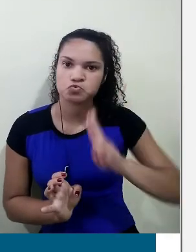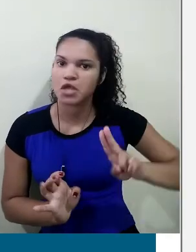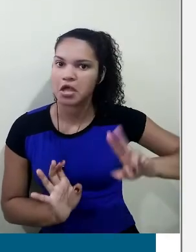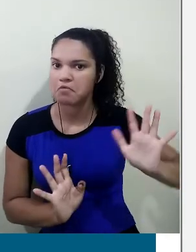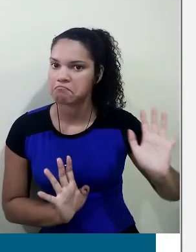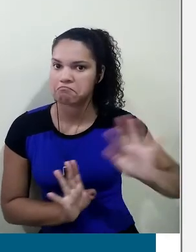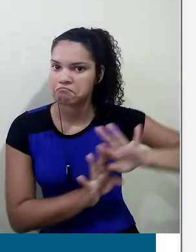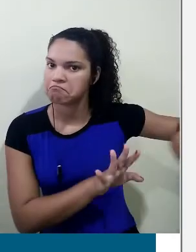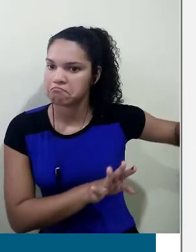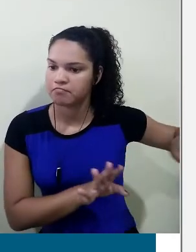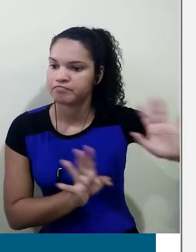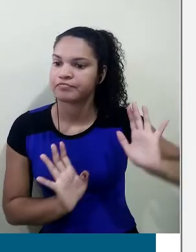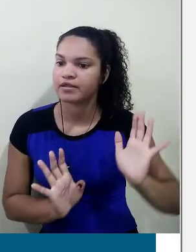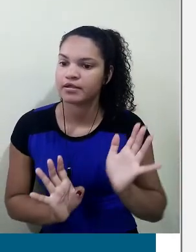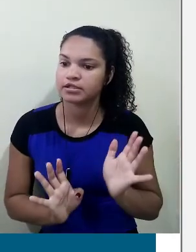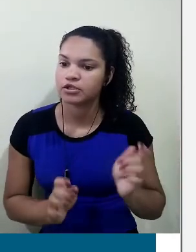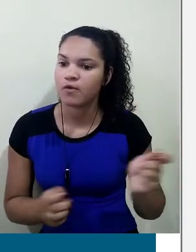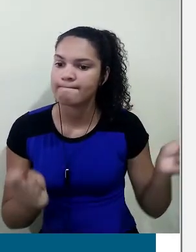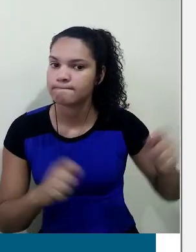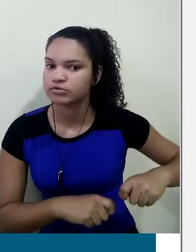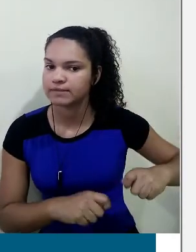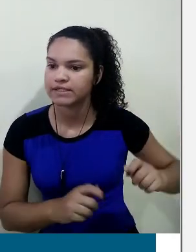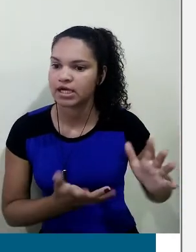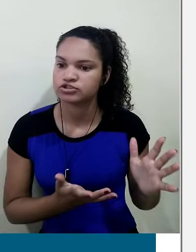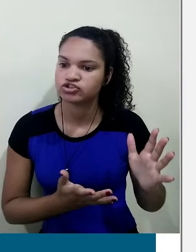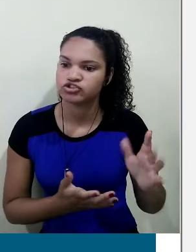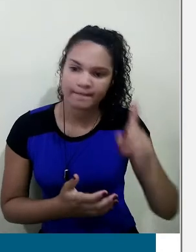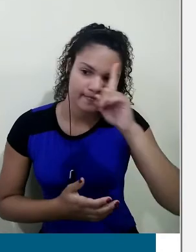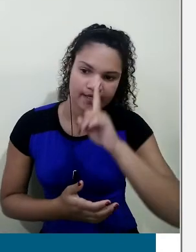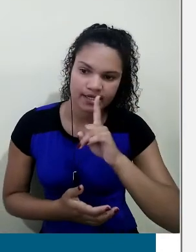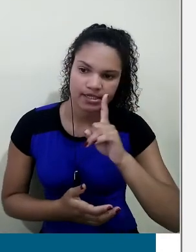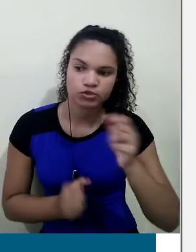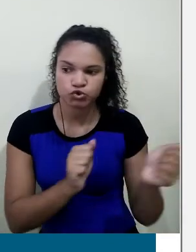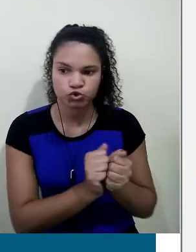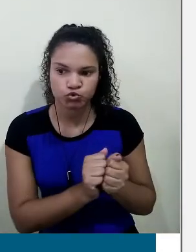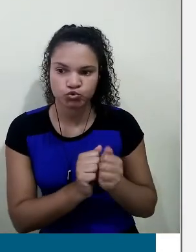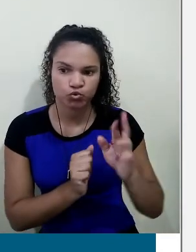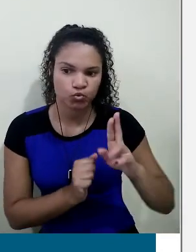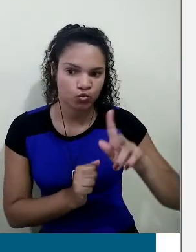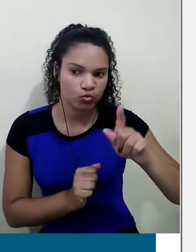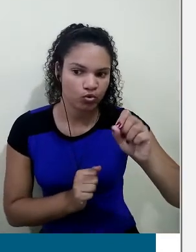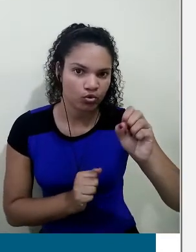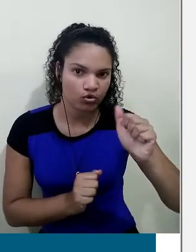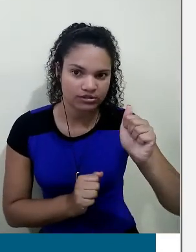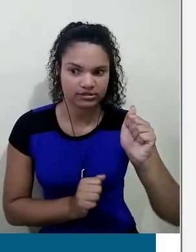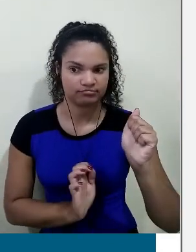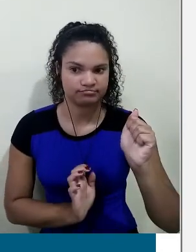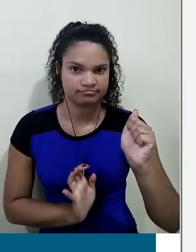aqui na intersecção a probabilidade de ser amarela e rugosa ao mesmo tempo.